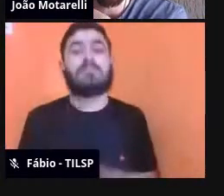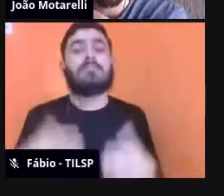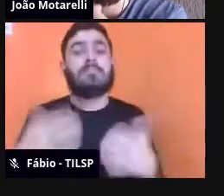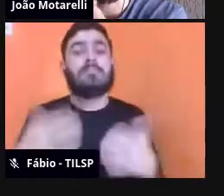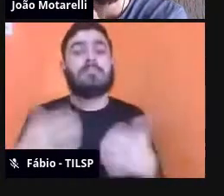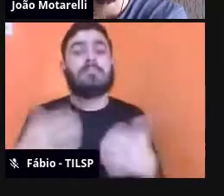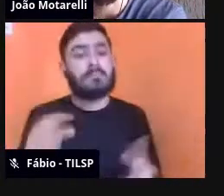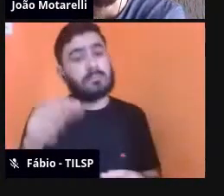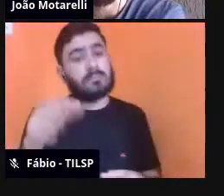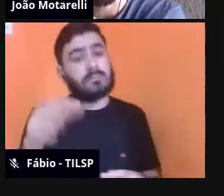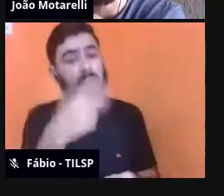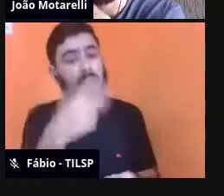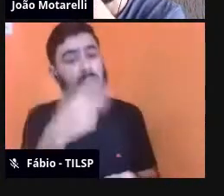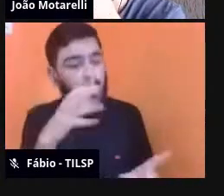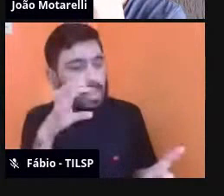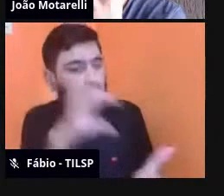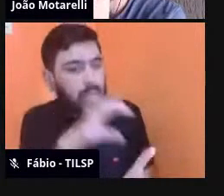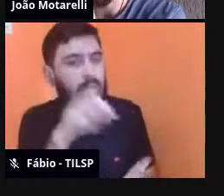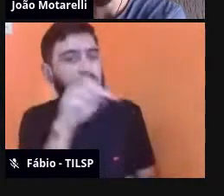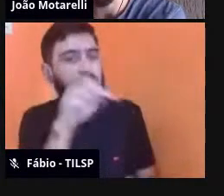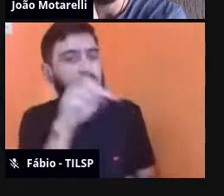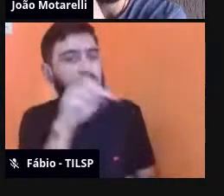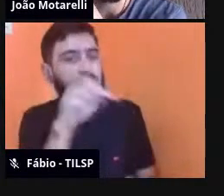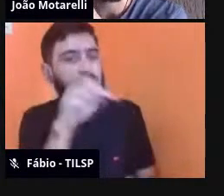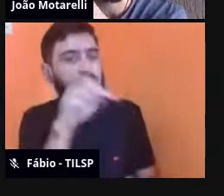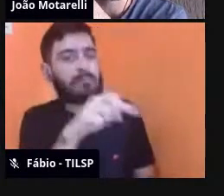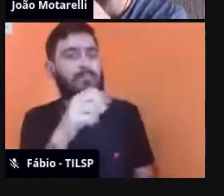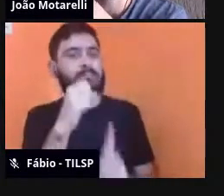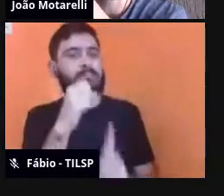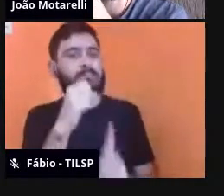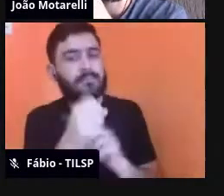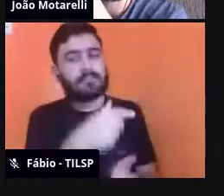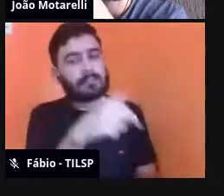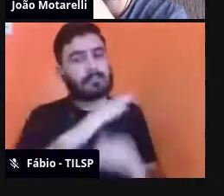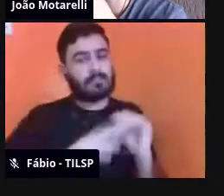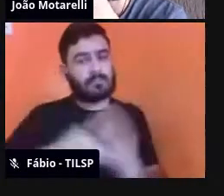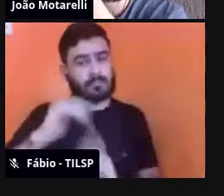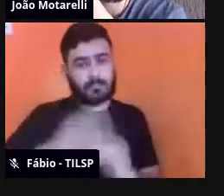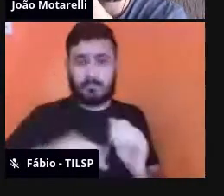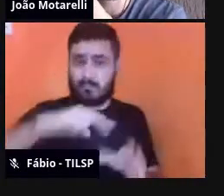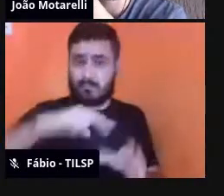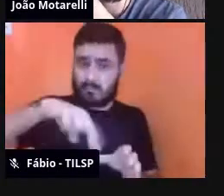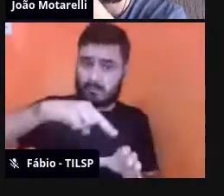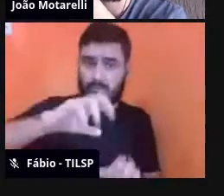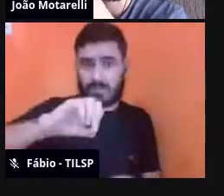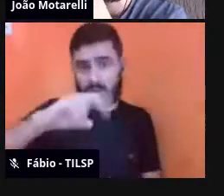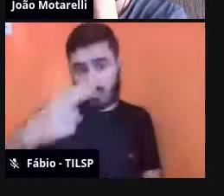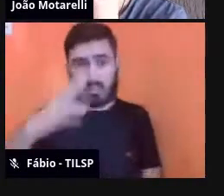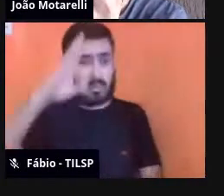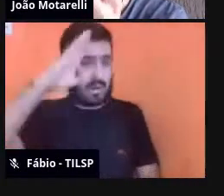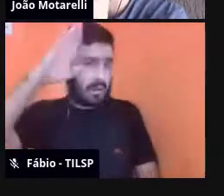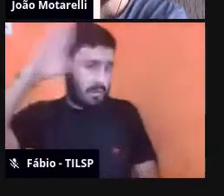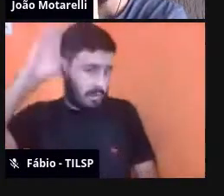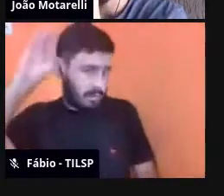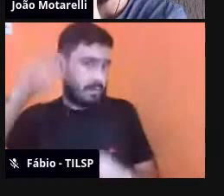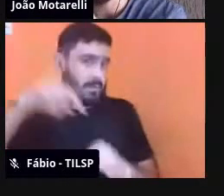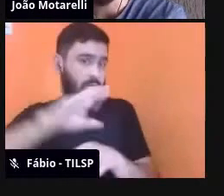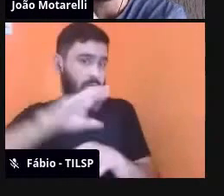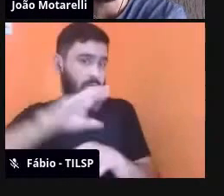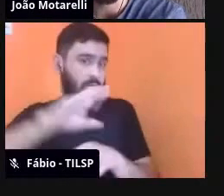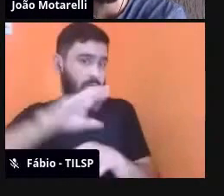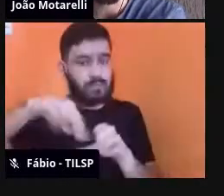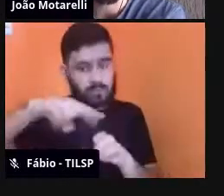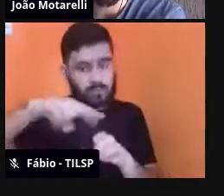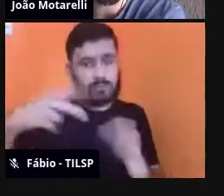pelo estudante e pelo nutricionista, que acaba, muitas vezes, refletindo nas escolhas alimentares, que podem ser, muitas